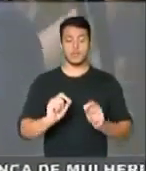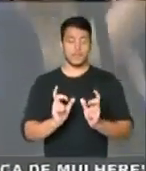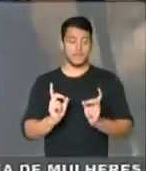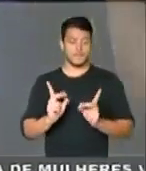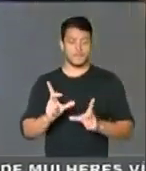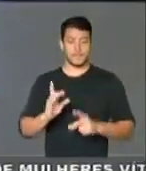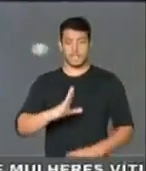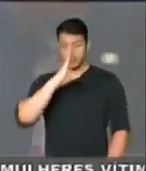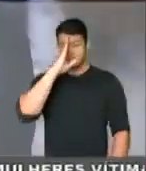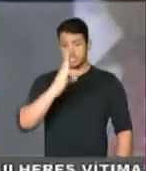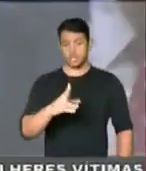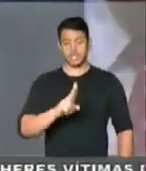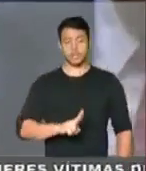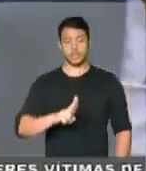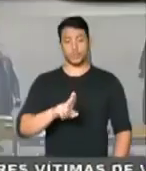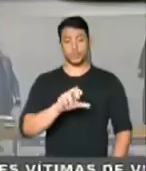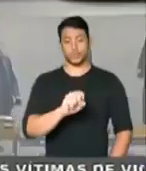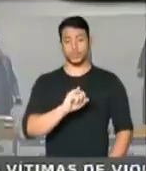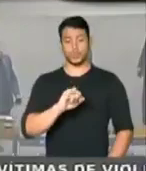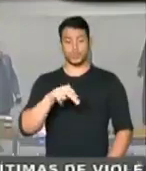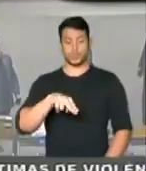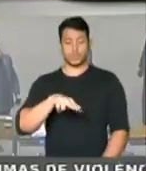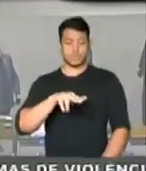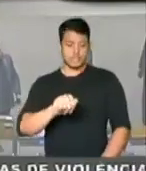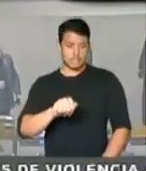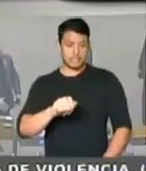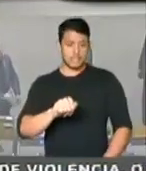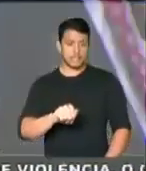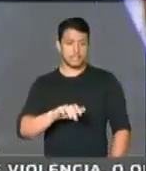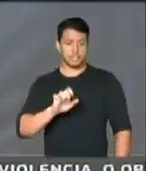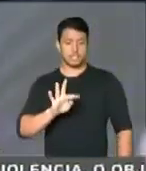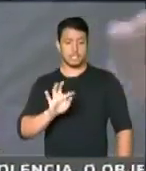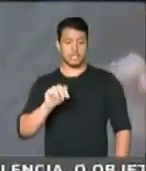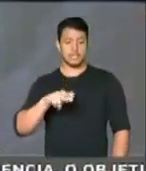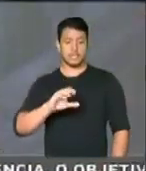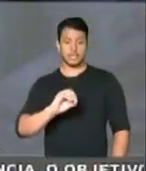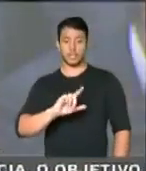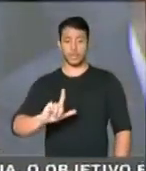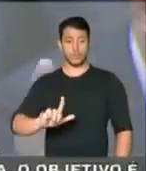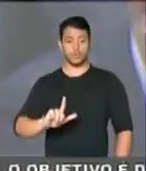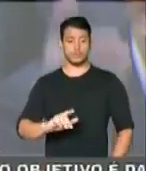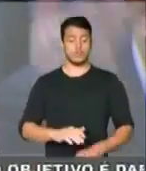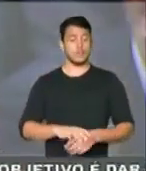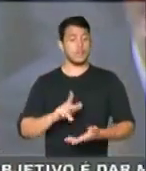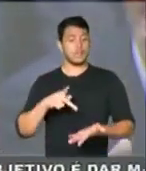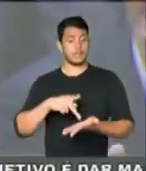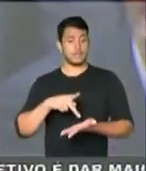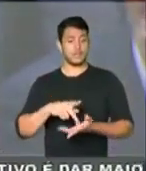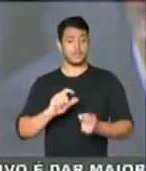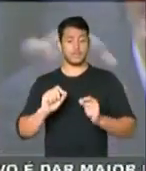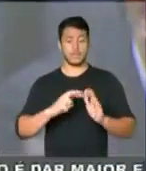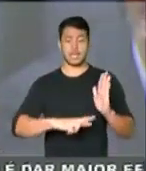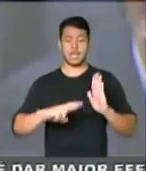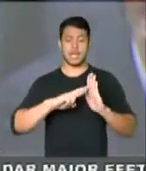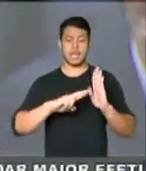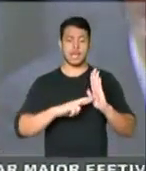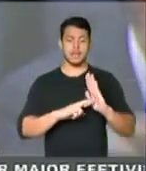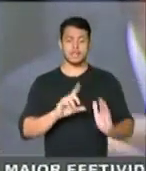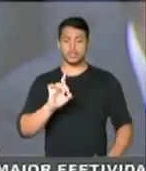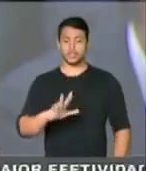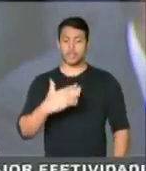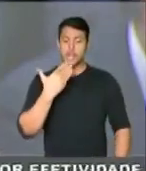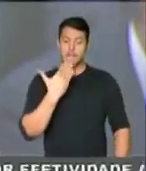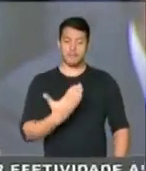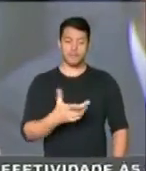direta das usinas que produzem etanol para os postos de combustível. Na verdade, essa regra só existe para defender as distribuidoras.